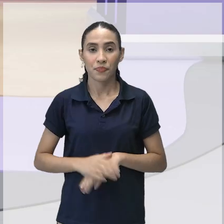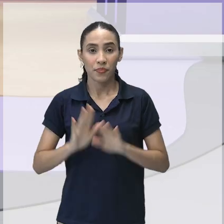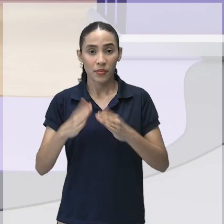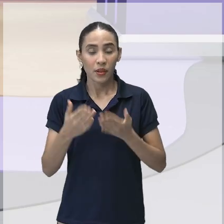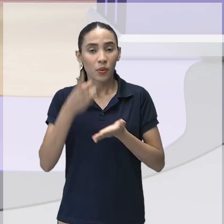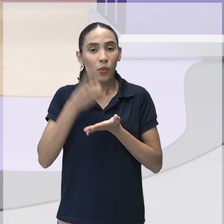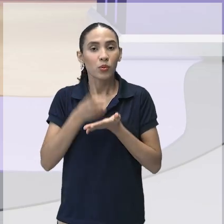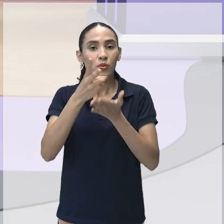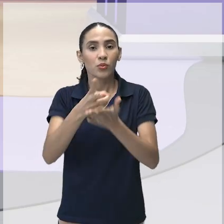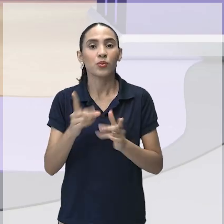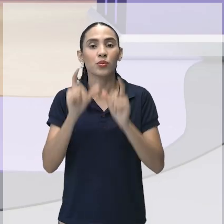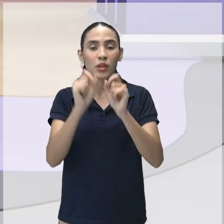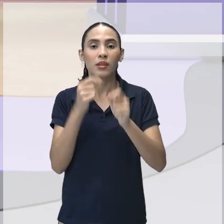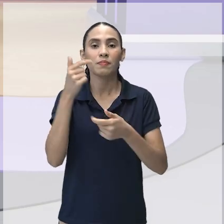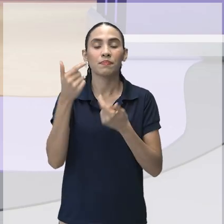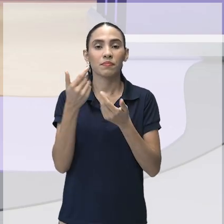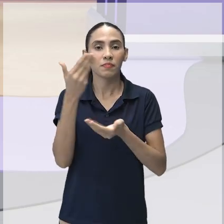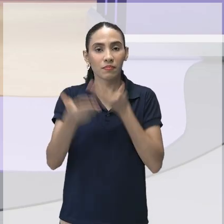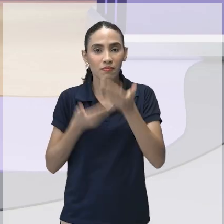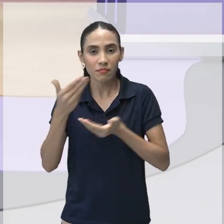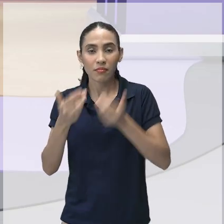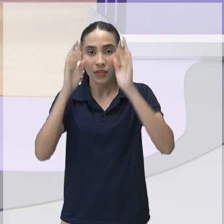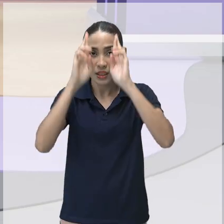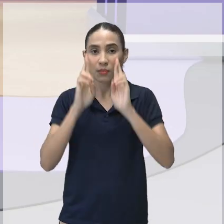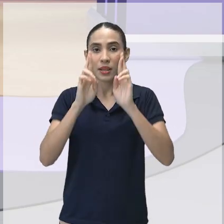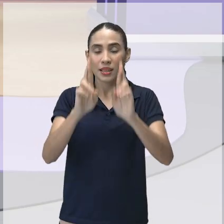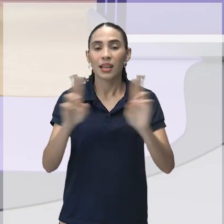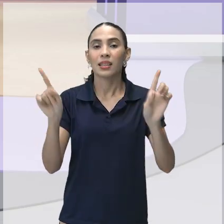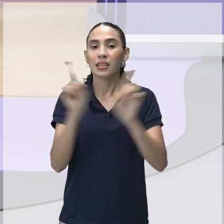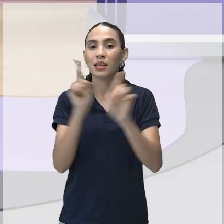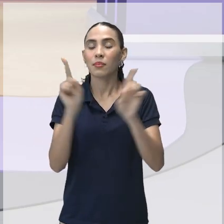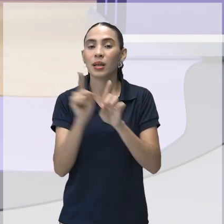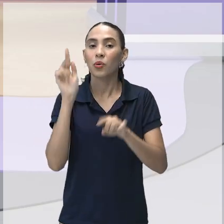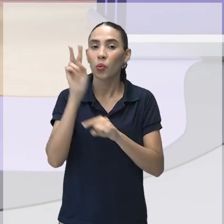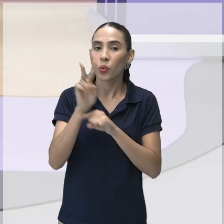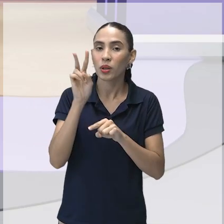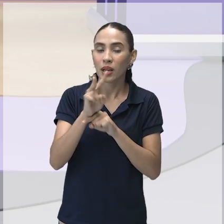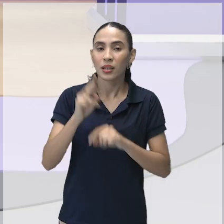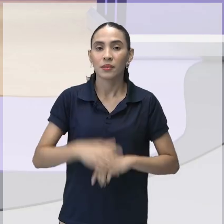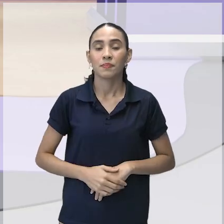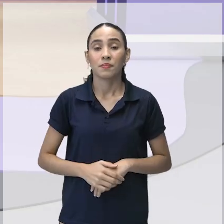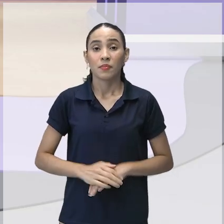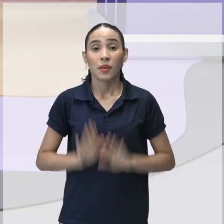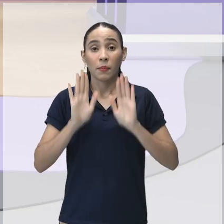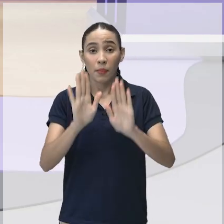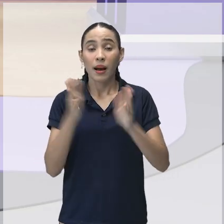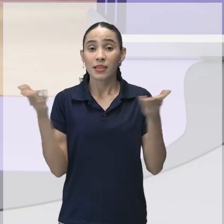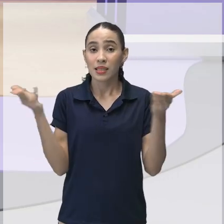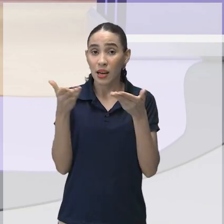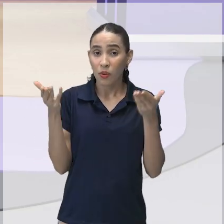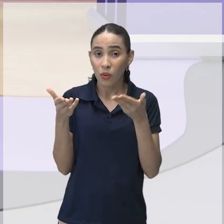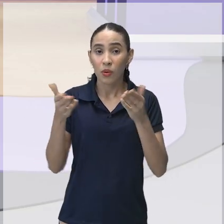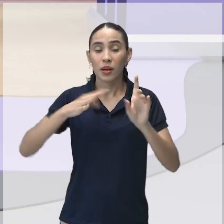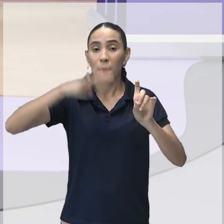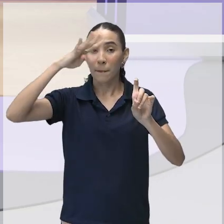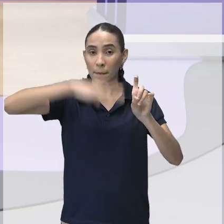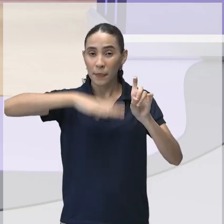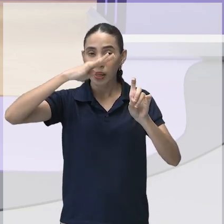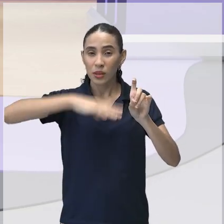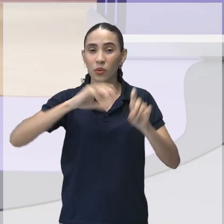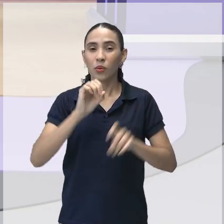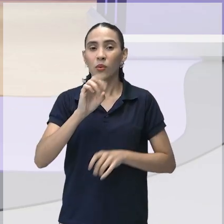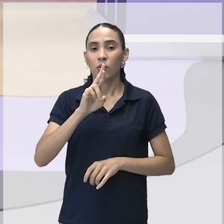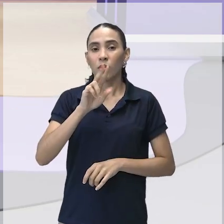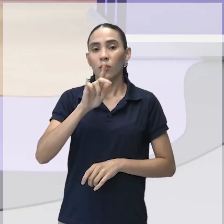vida seja tratada, respeitada, cuidada. Agora, a partir dos mitos de